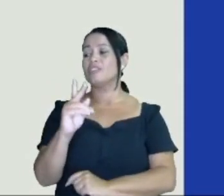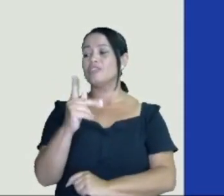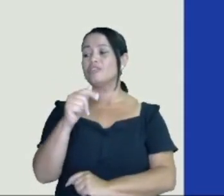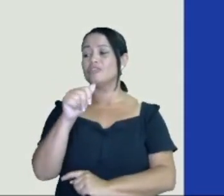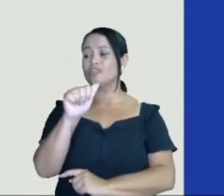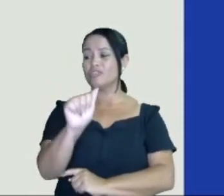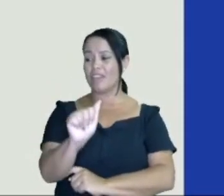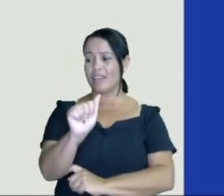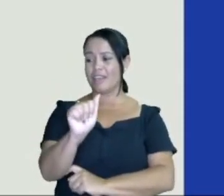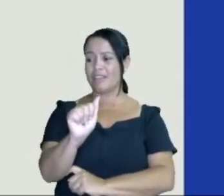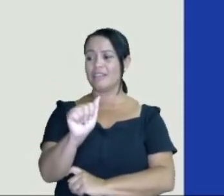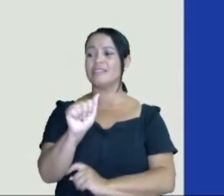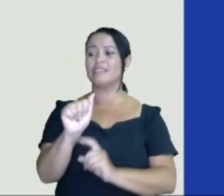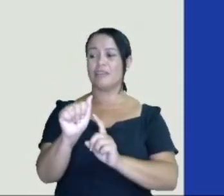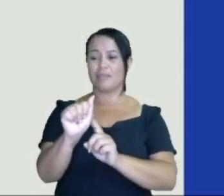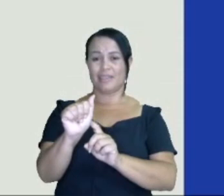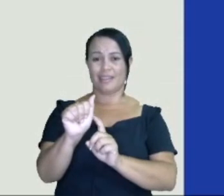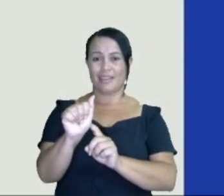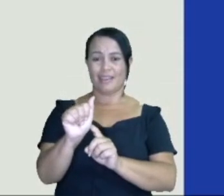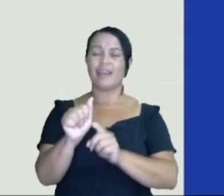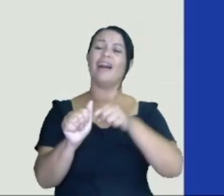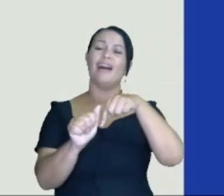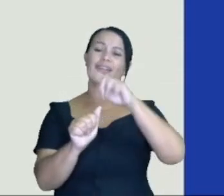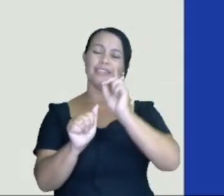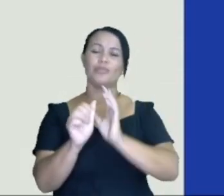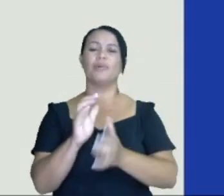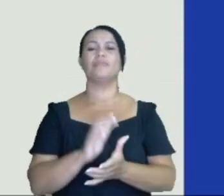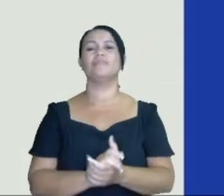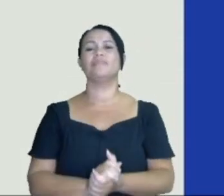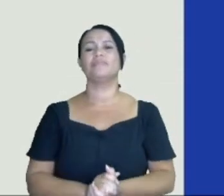A? Sim, professor. Acentua.